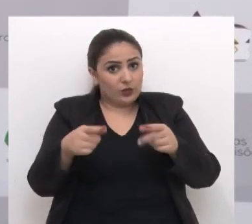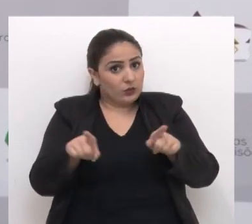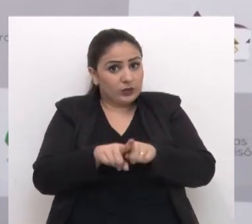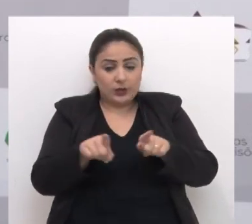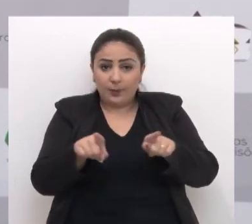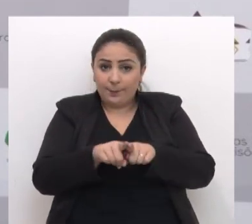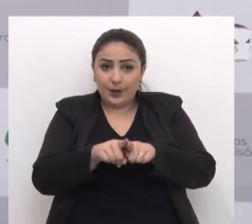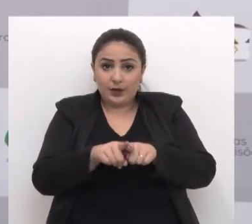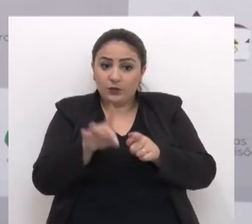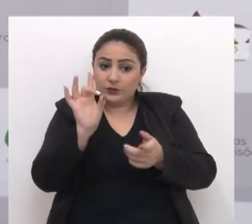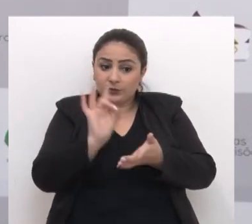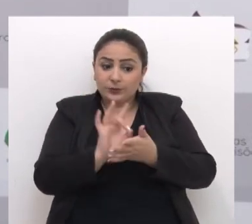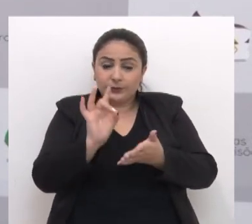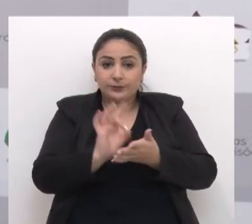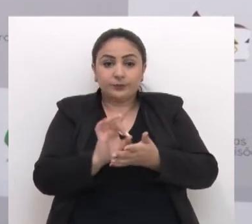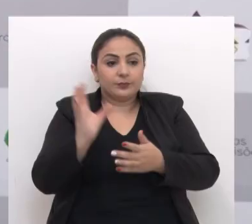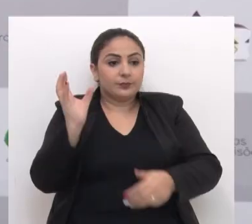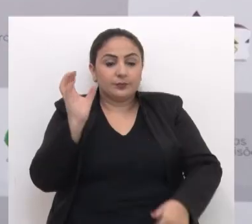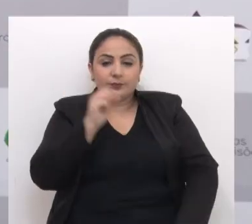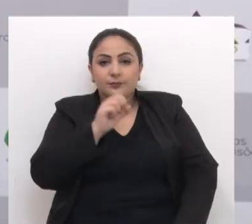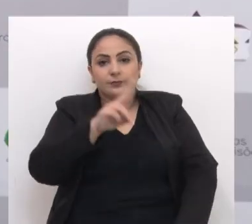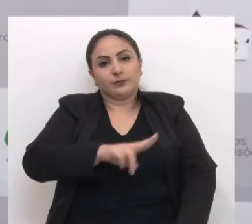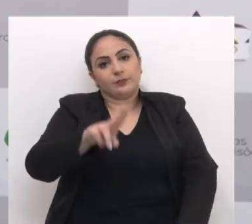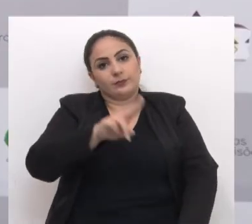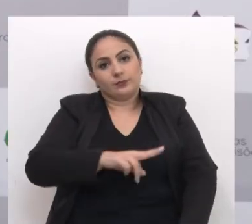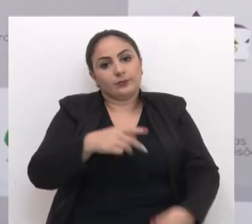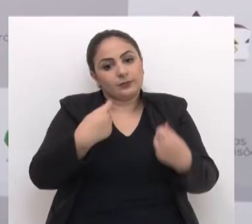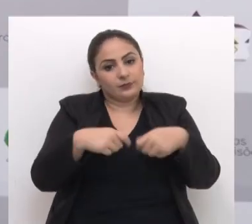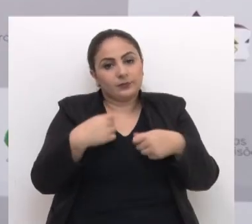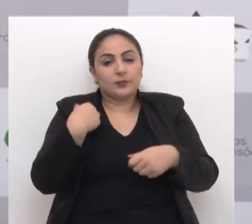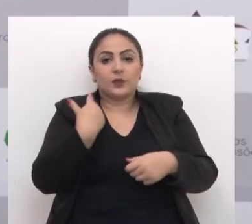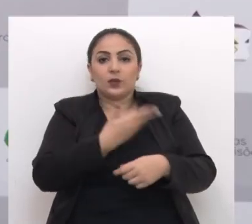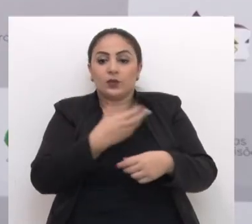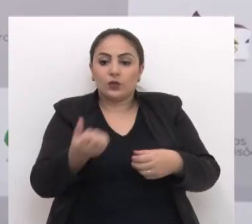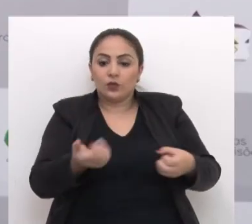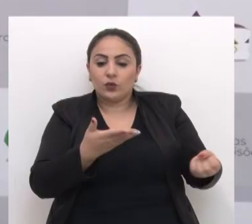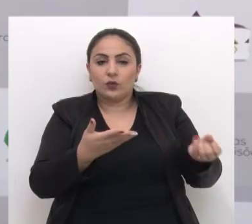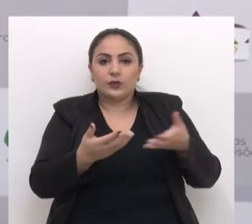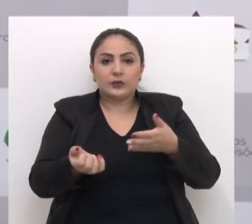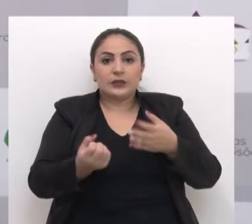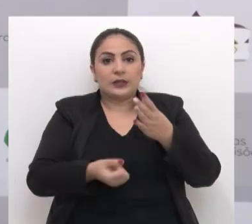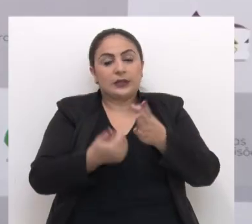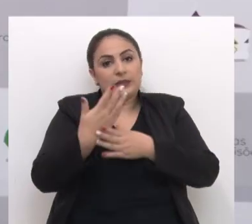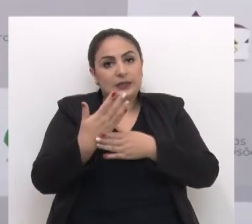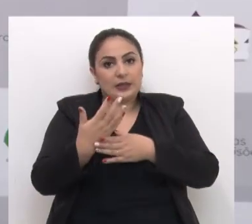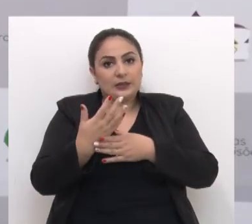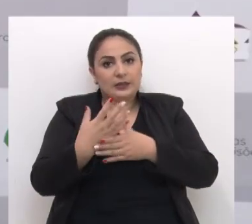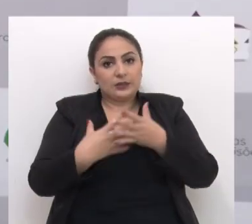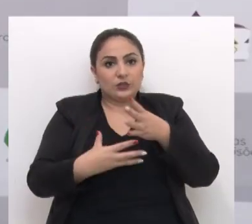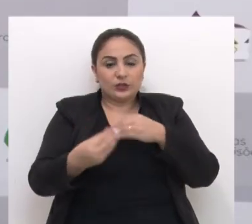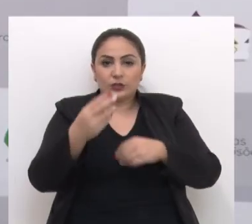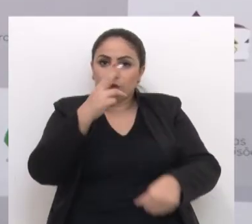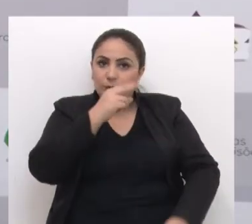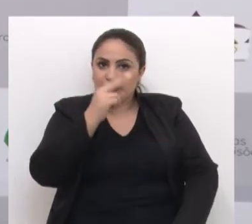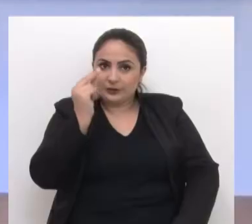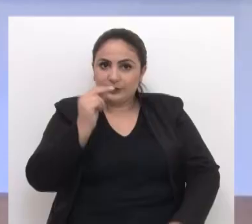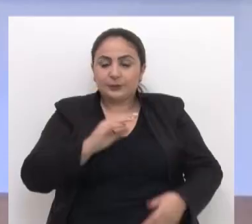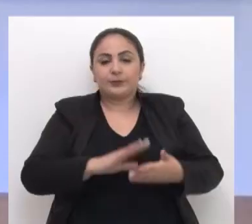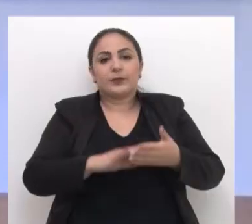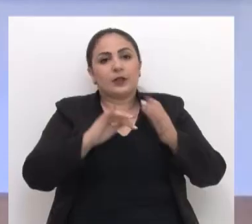recurso ele efetivamente será rapidamente utilizado nas demandas novas que serão criadas a partir da extinção